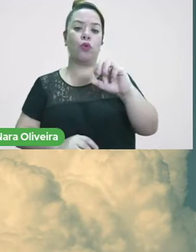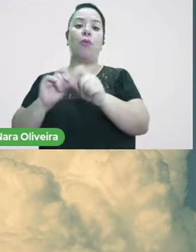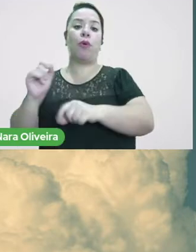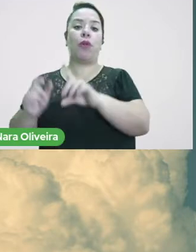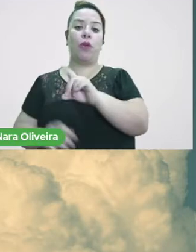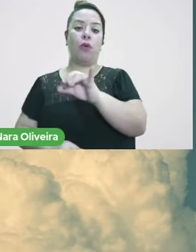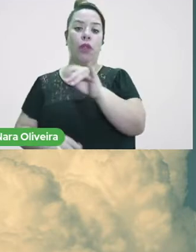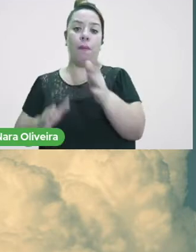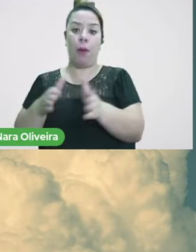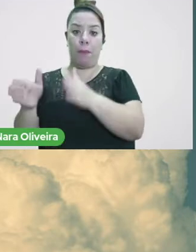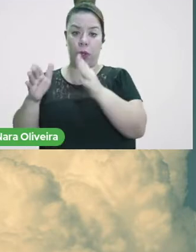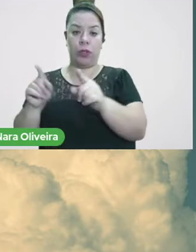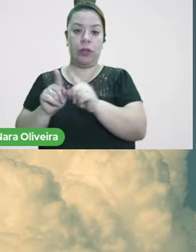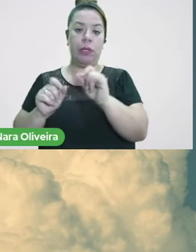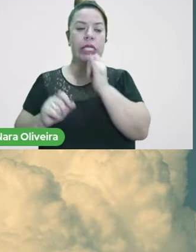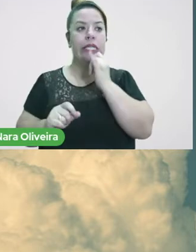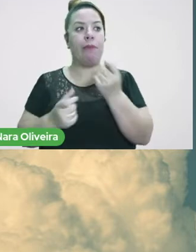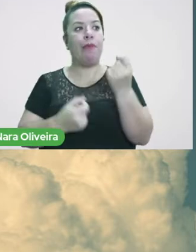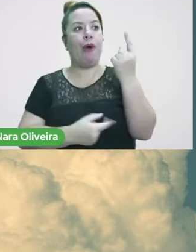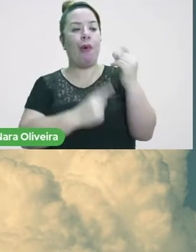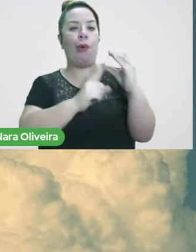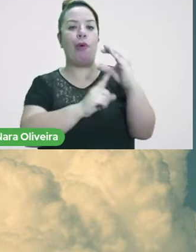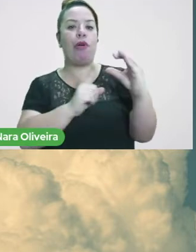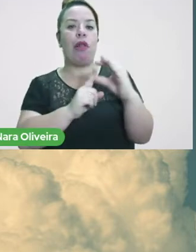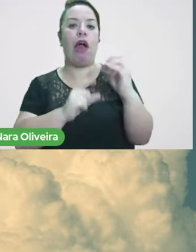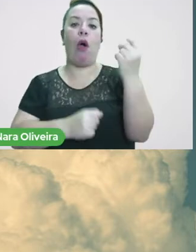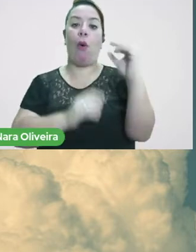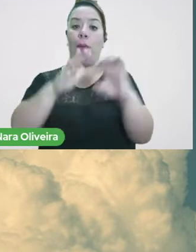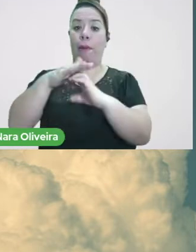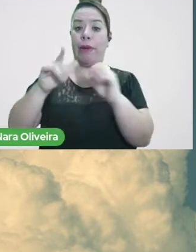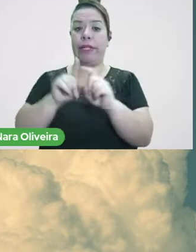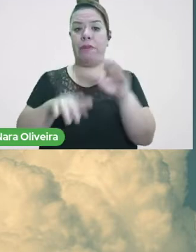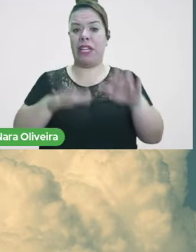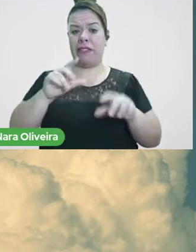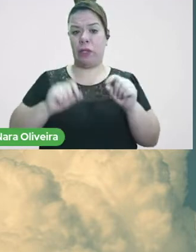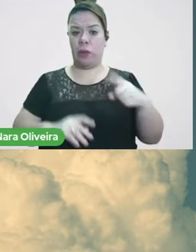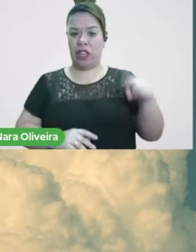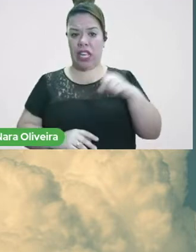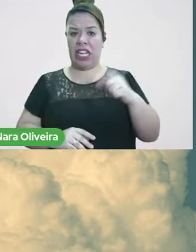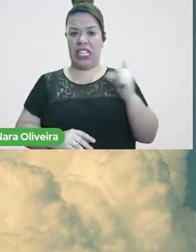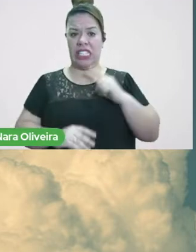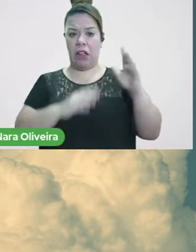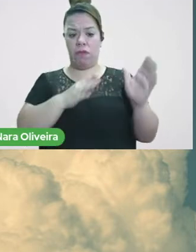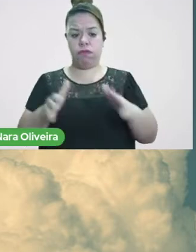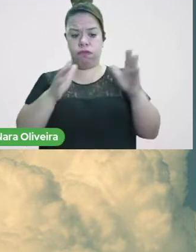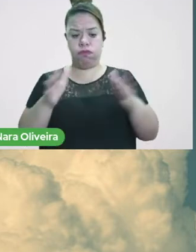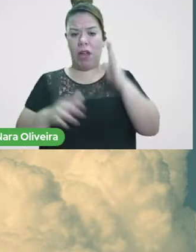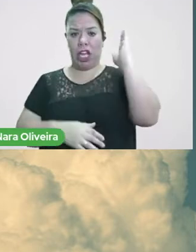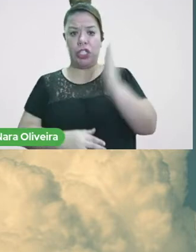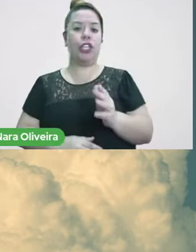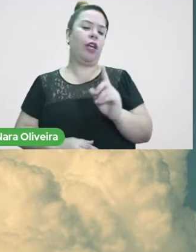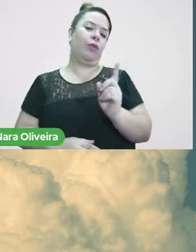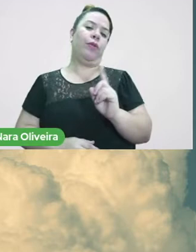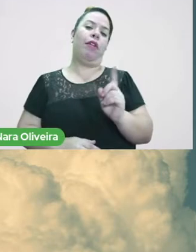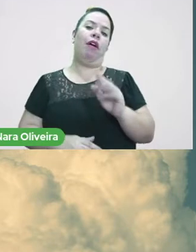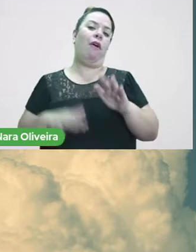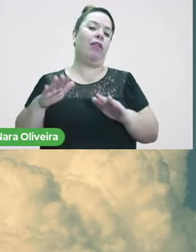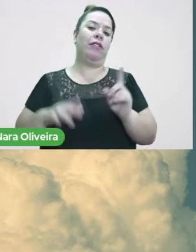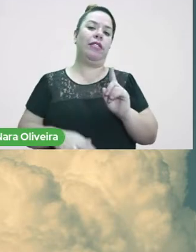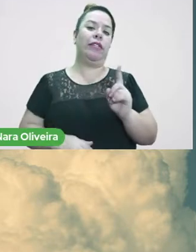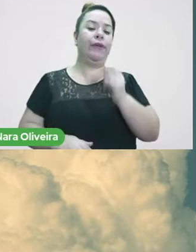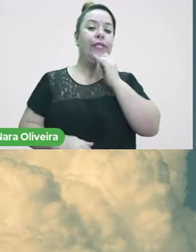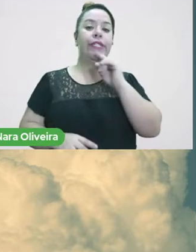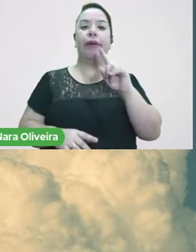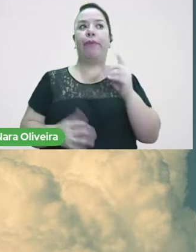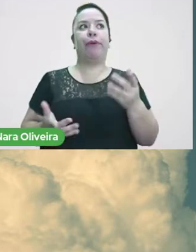clientes, algumas empresas, alguns projetos não têm um fluxo tão direto. Às vezes, por exemplo, depois do showcase ou